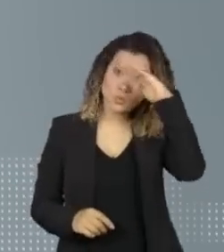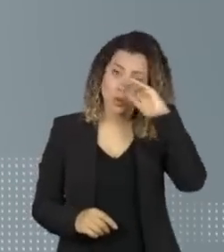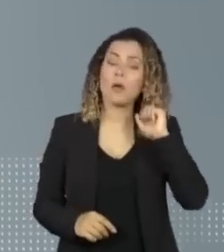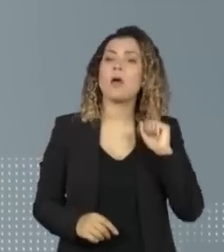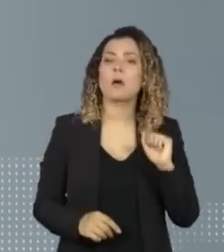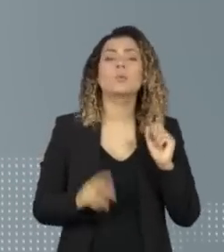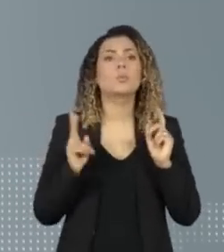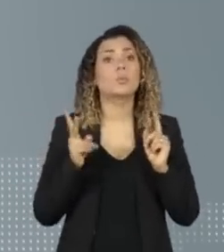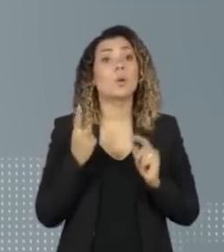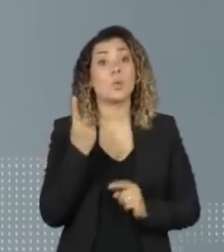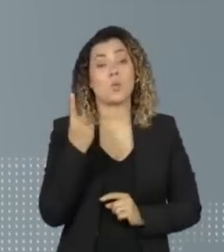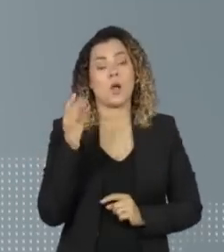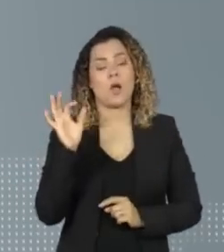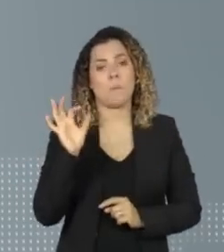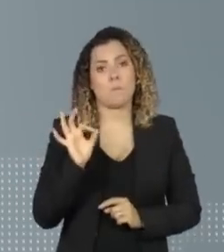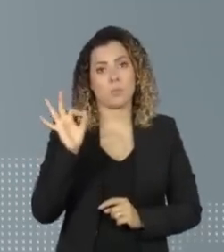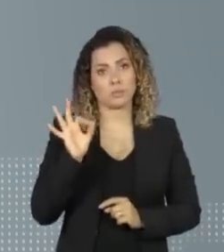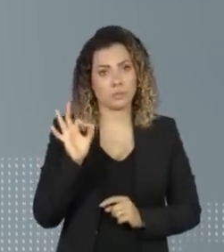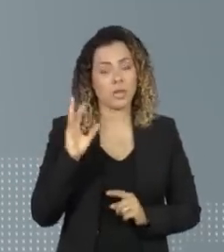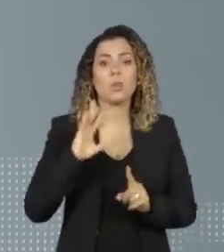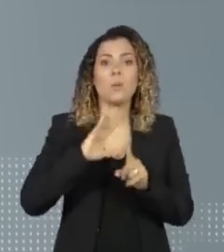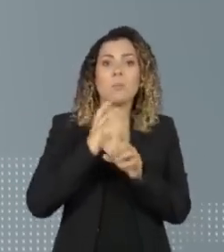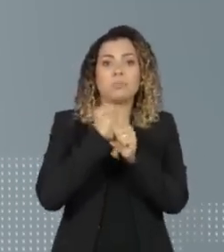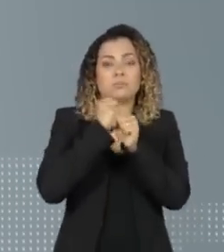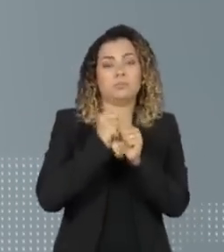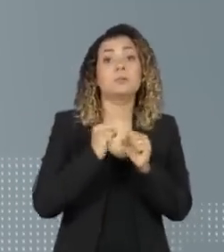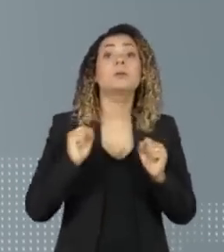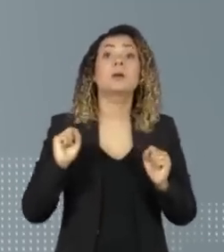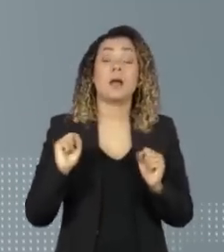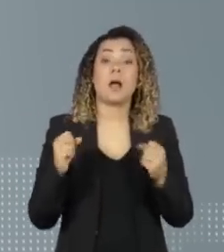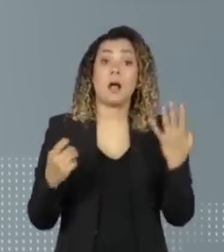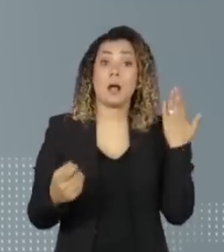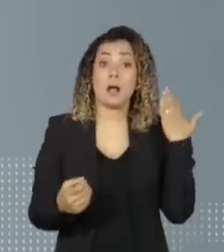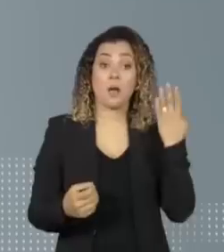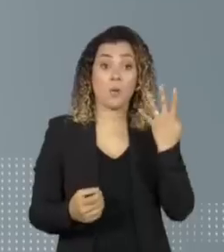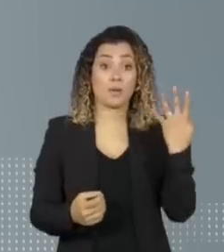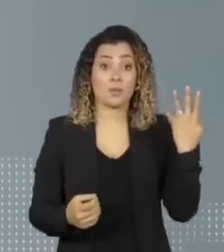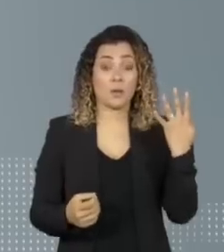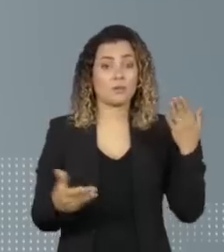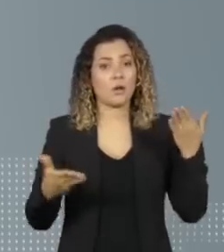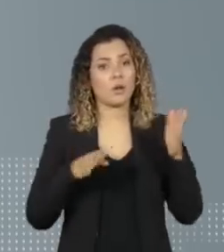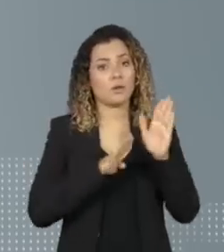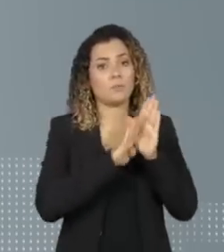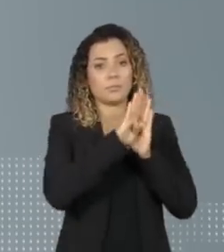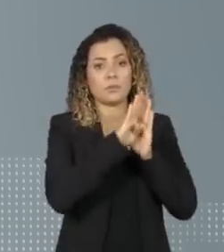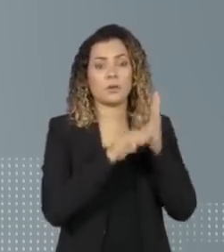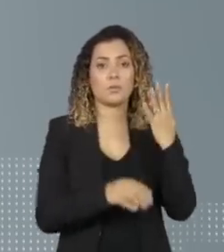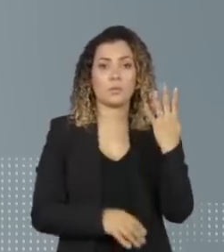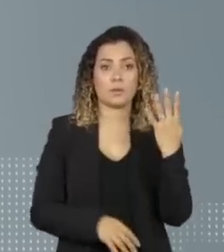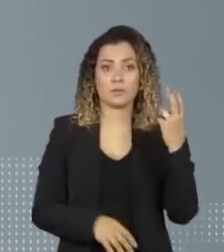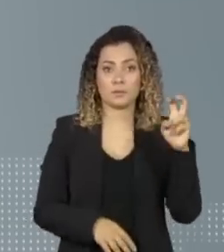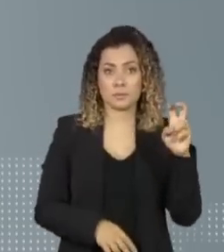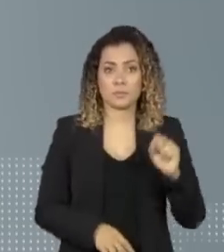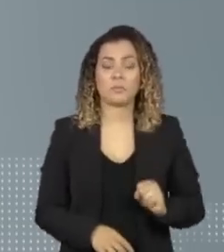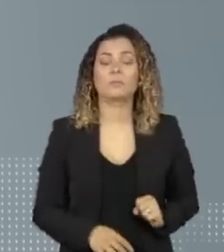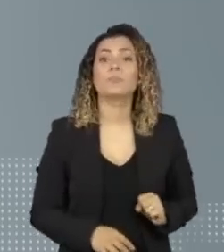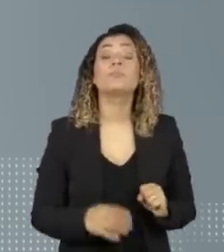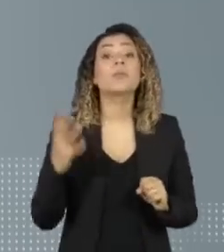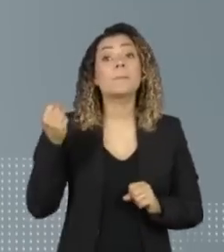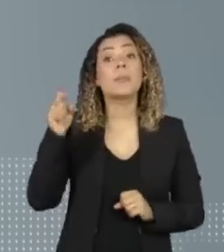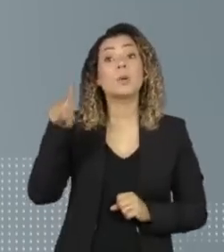pl subiu um ponto em relação a semana passada e agora tem 45 brancos e nulos somam